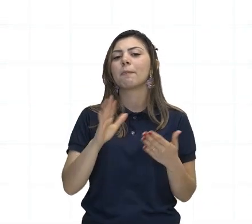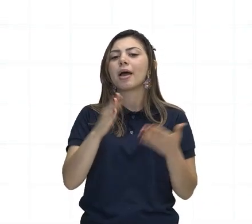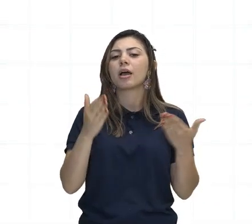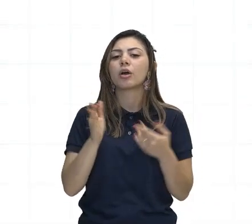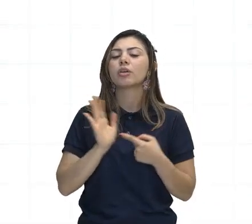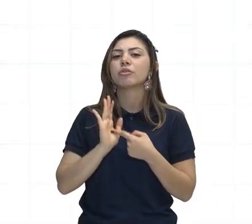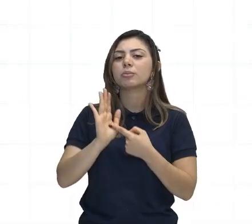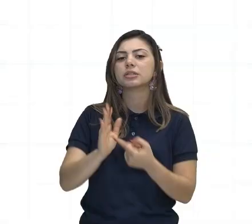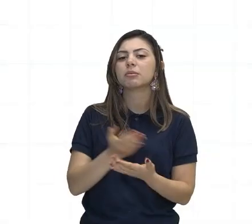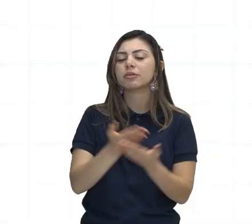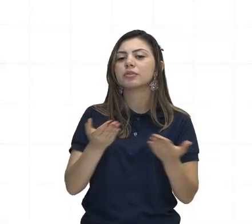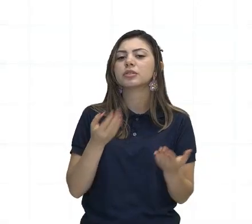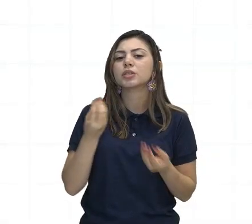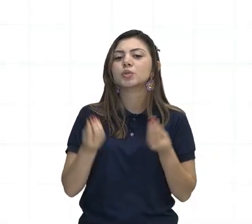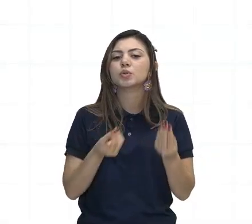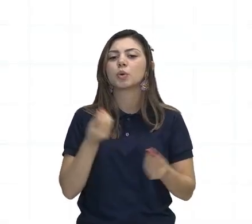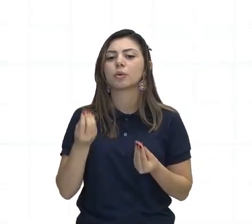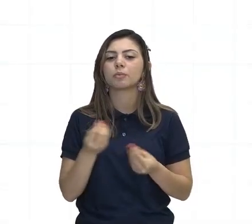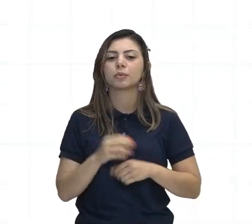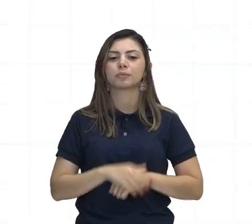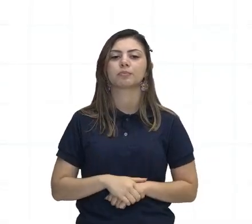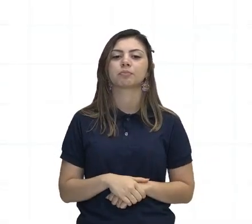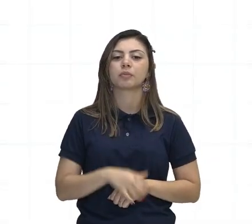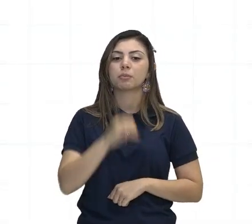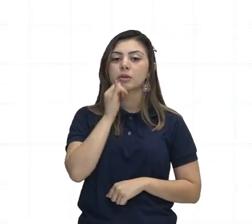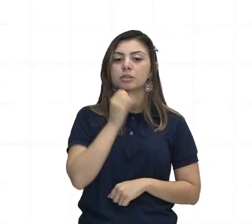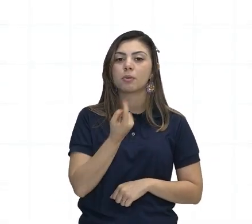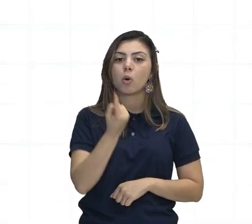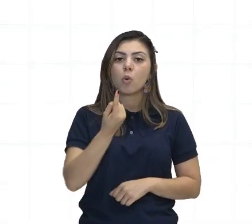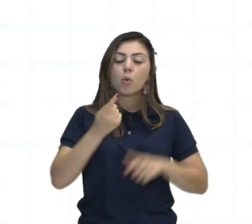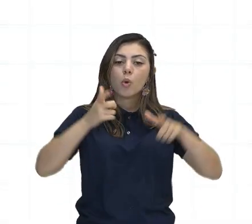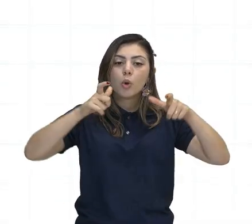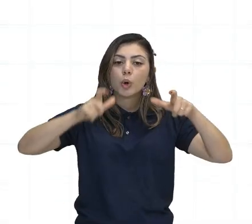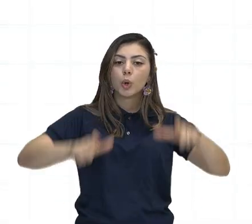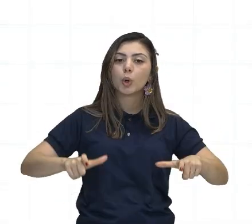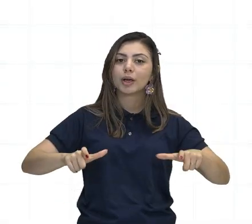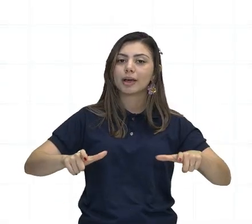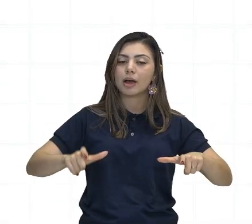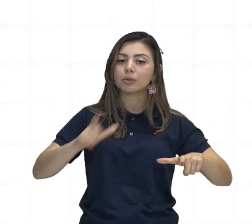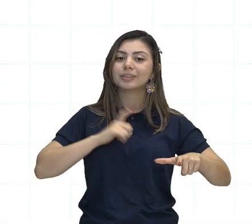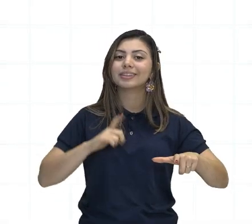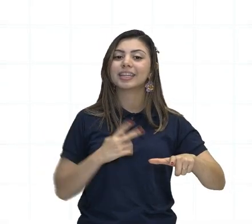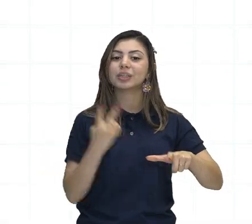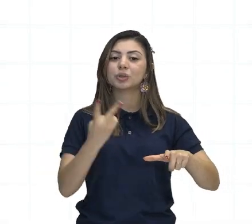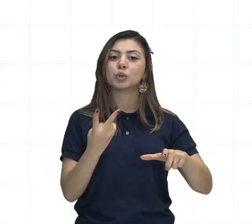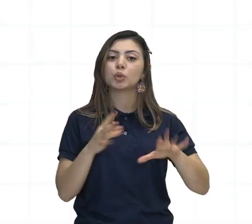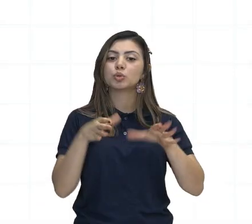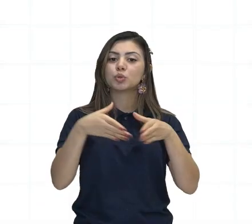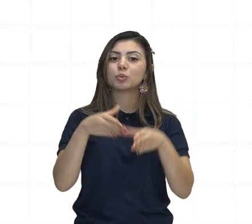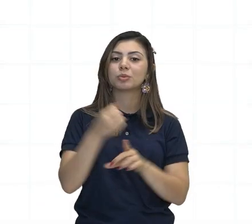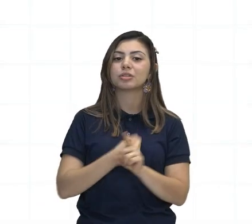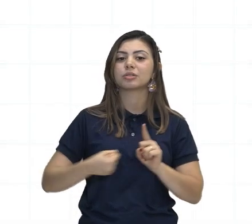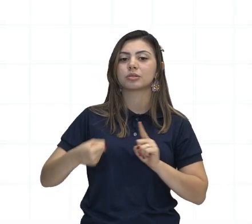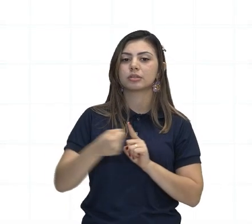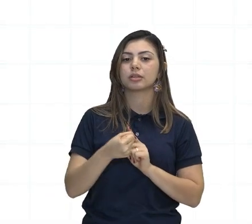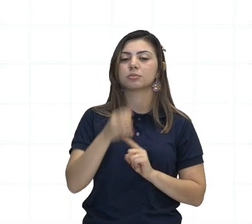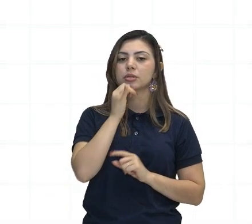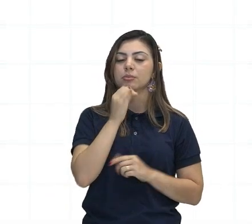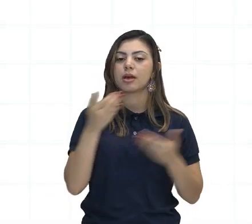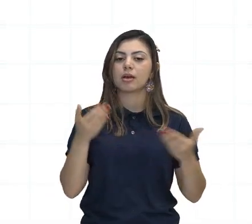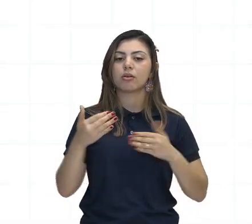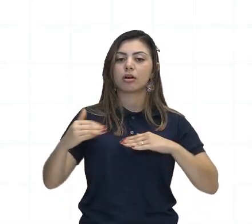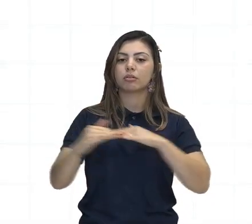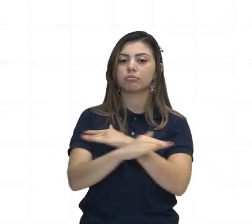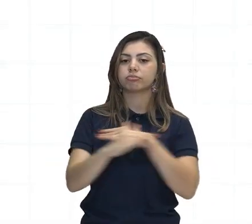o processo de que no lugar a gente tem, ao mesmo tempo e na mesma avenida,